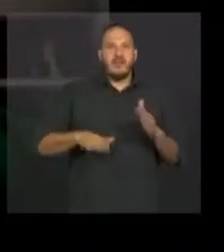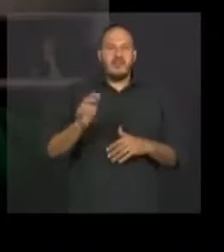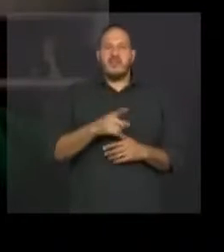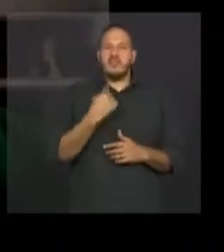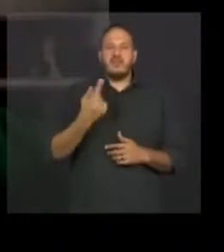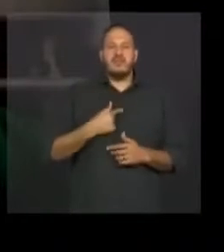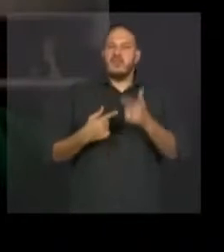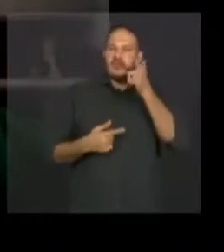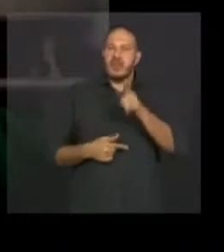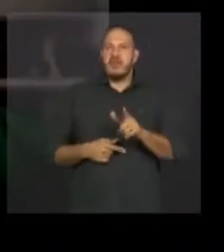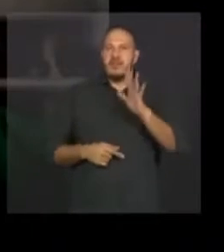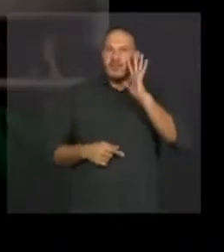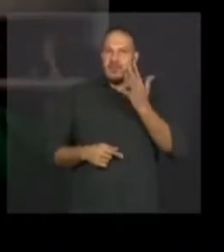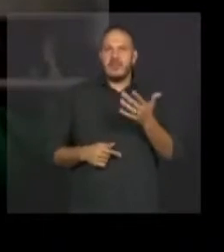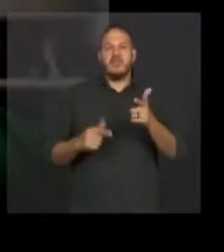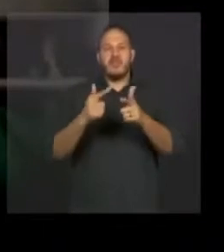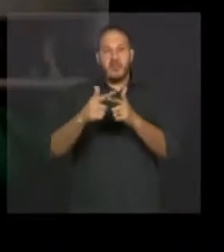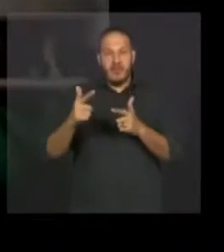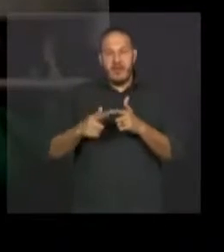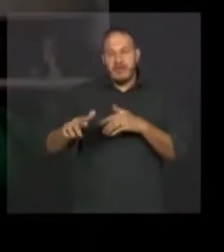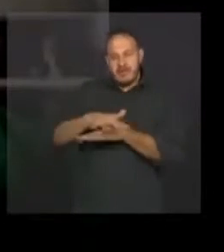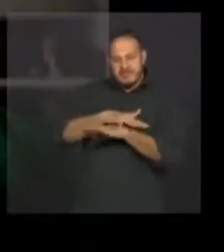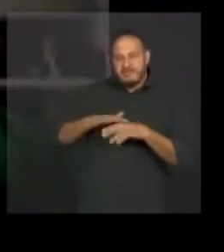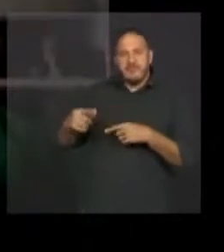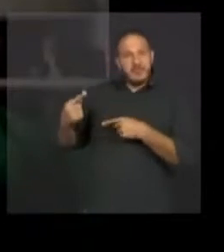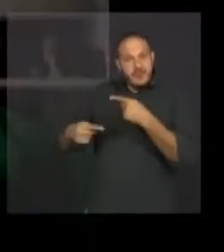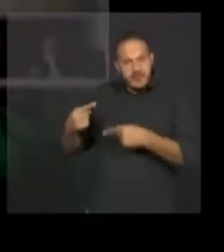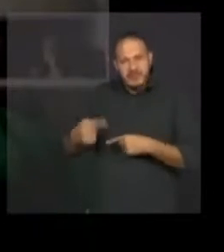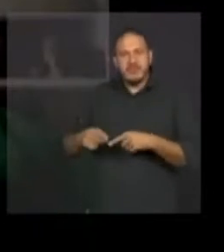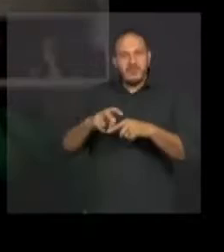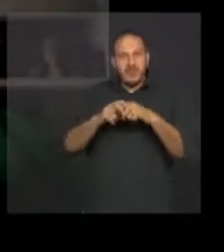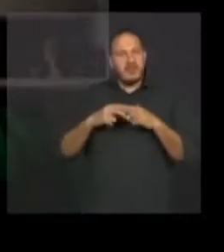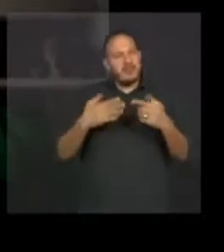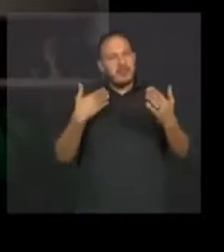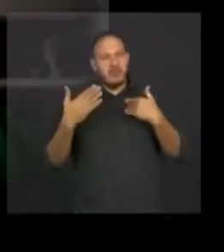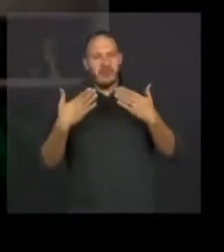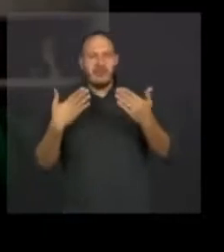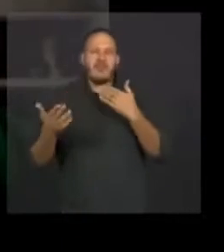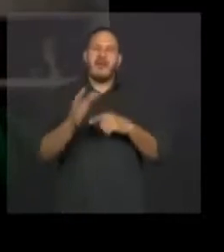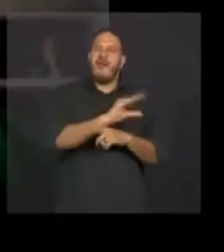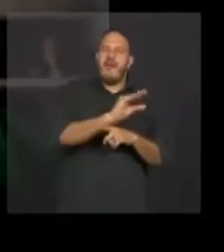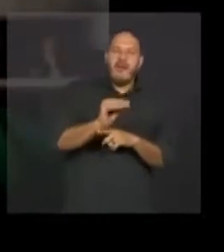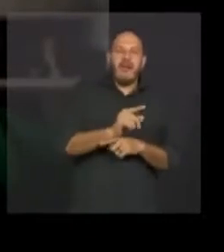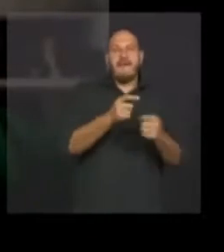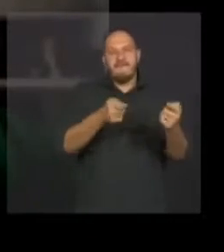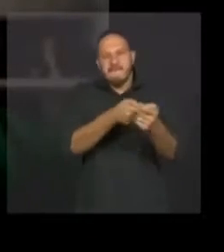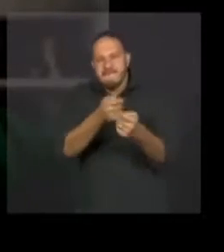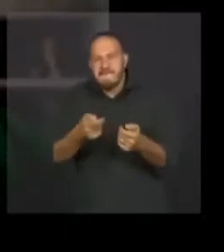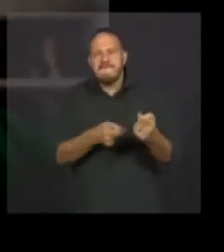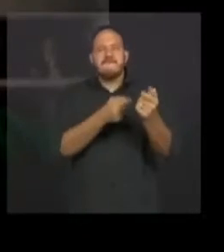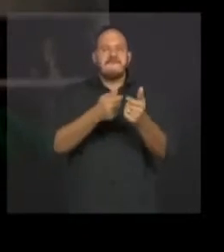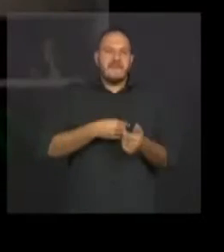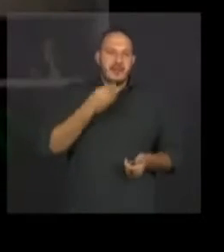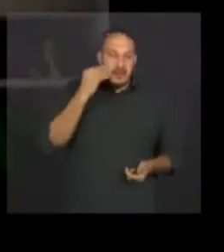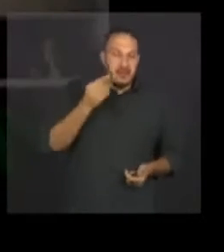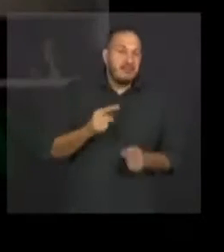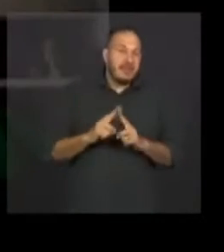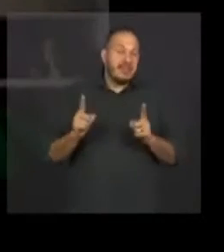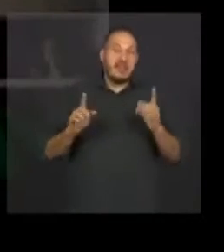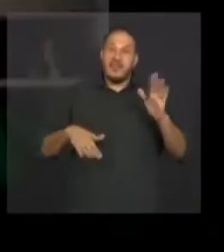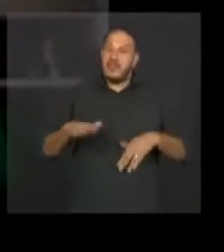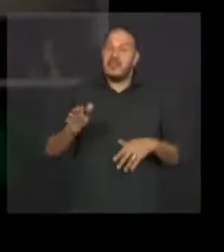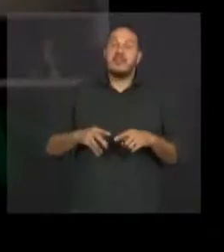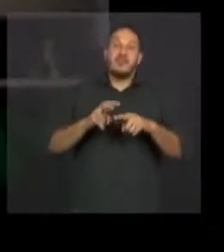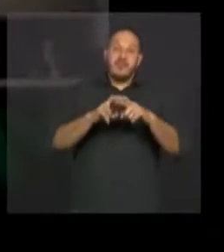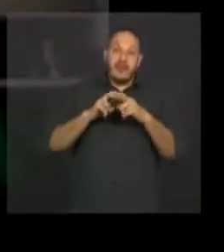consegue resolver um problema na política por meio do diálogo, do convencimento, da persuasão, às vezes por causa